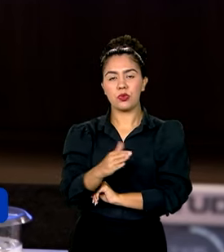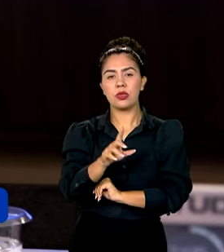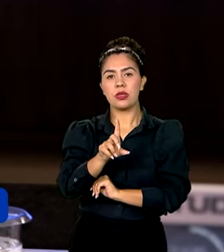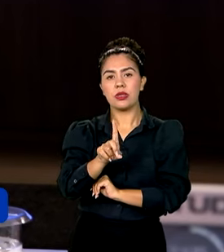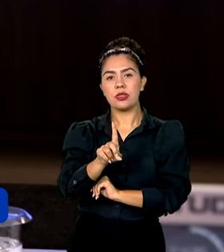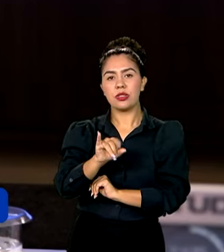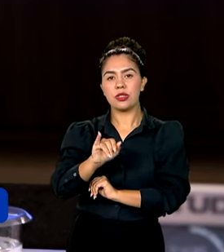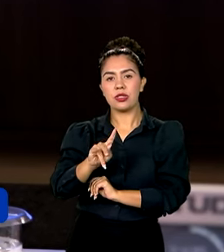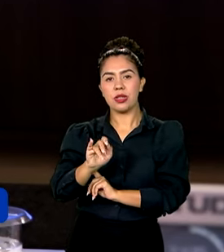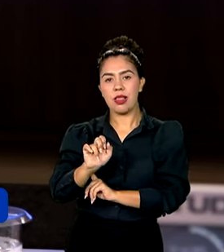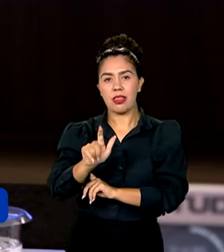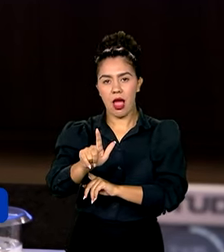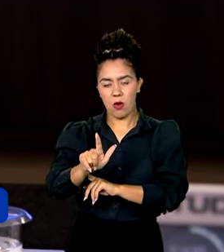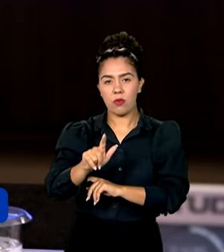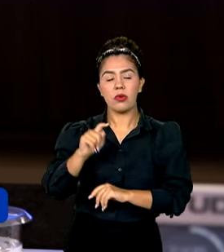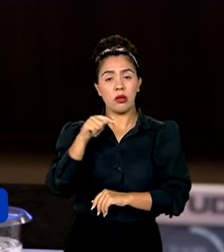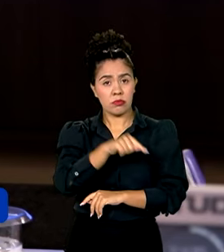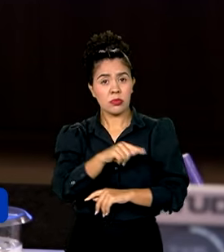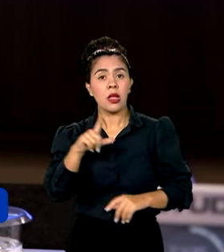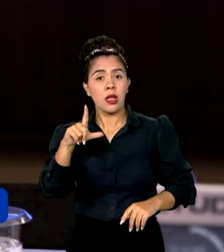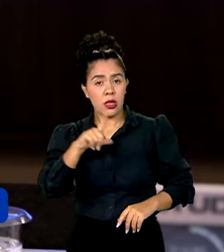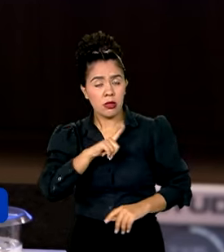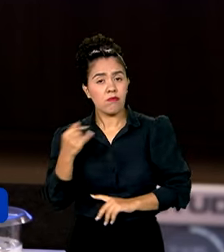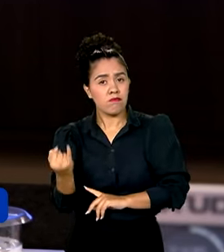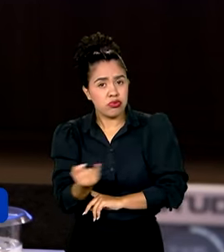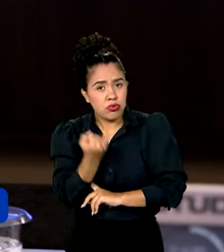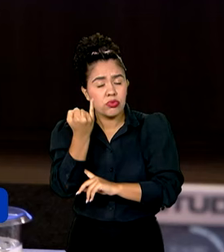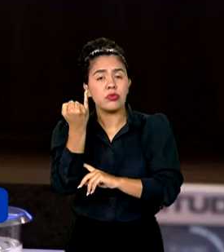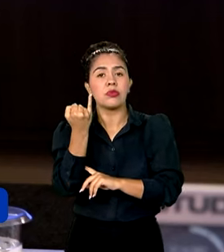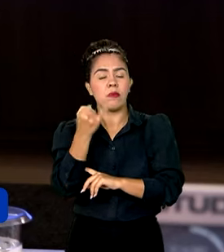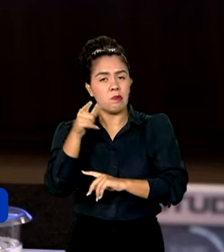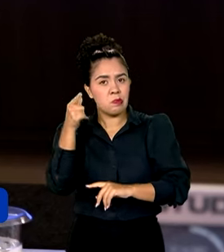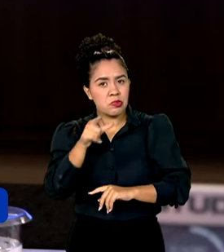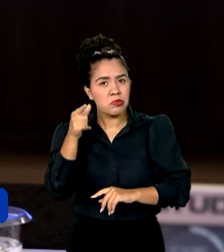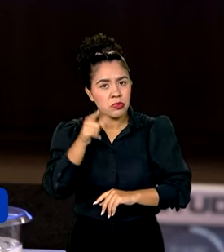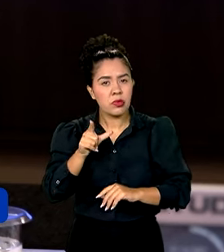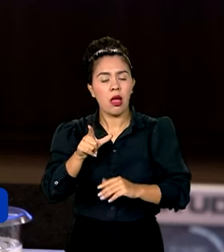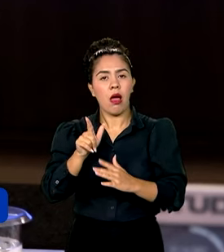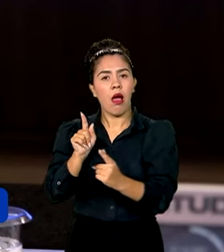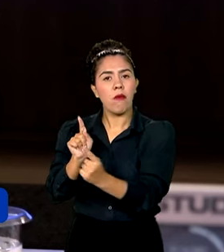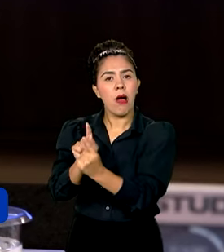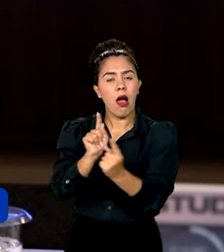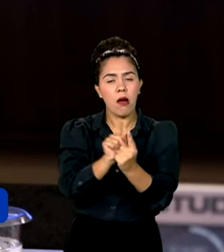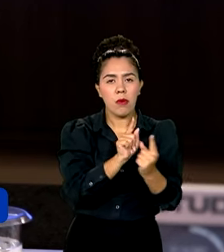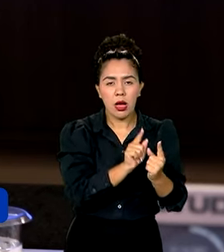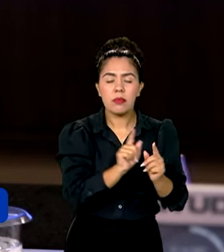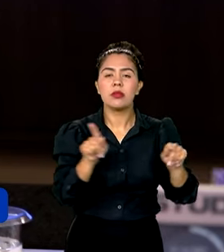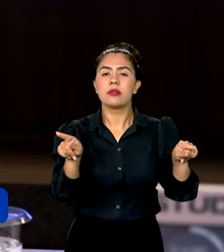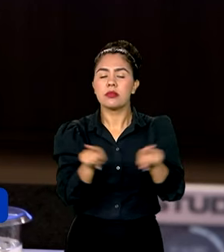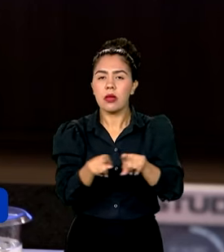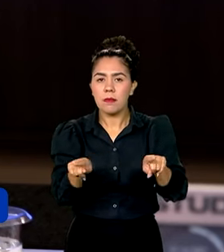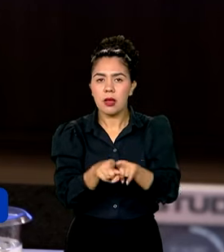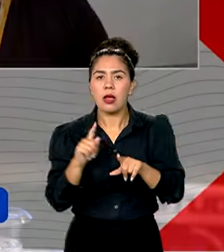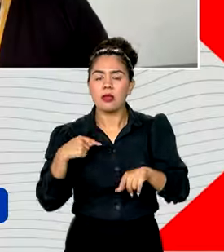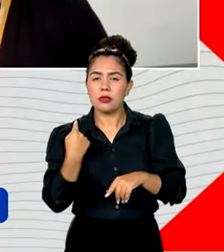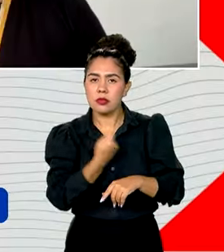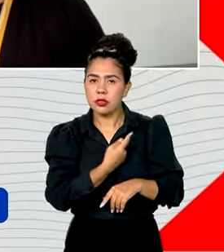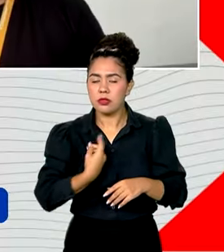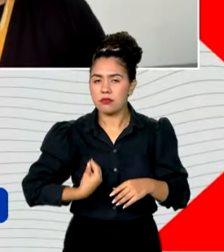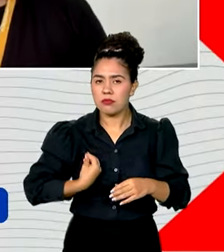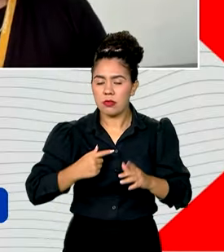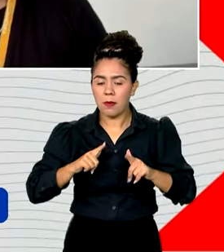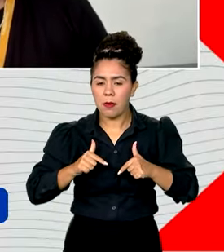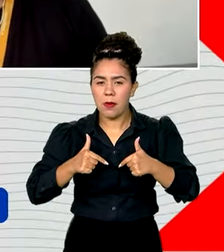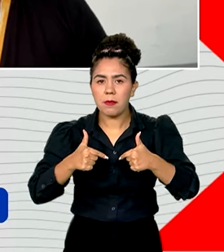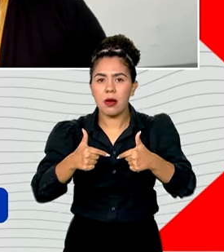aí de atenção fundamental isso já vem sendo feito nós temos trabalhado também com o que nós chamamos